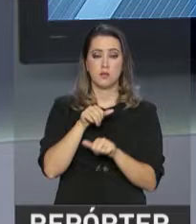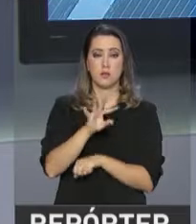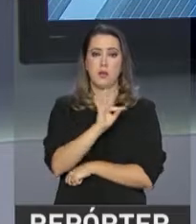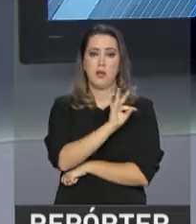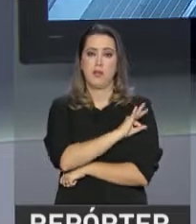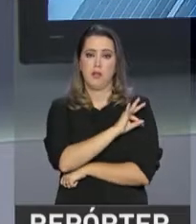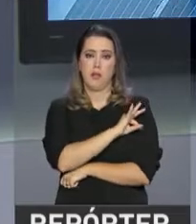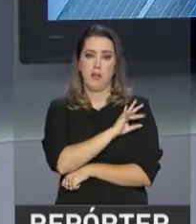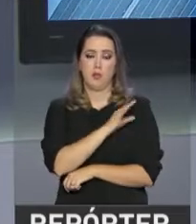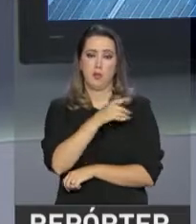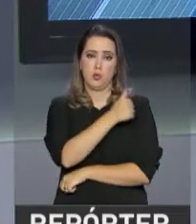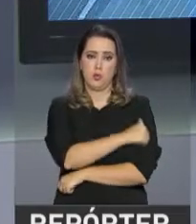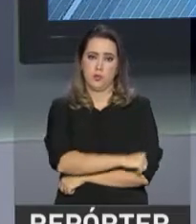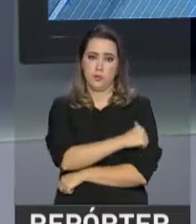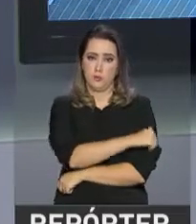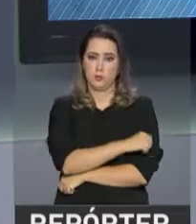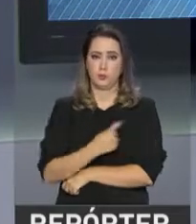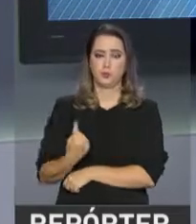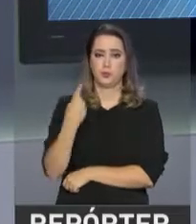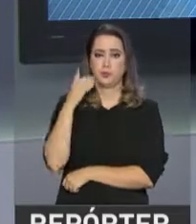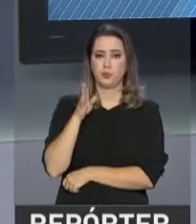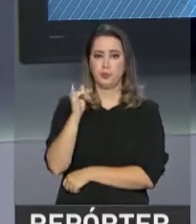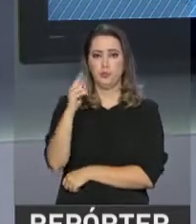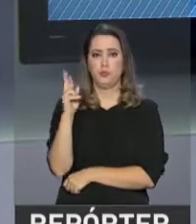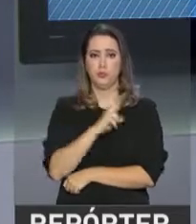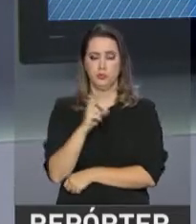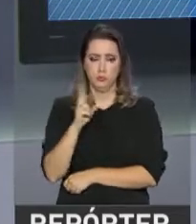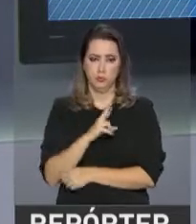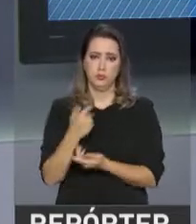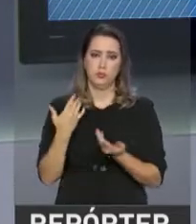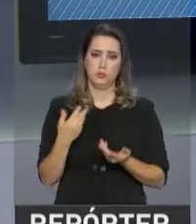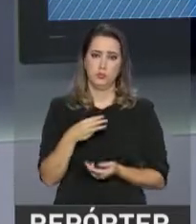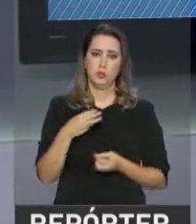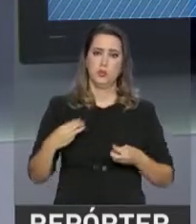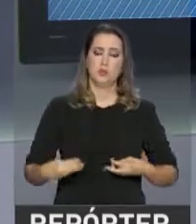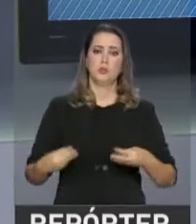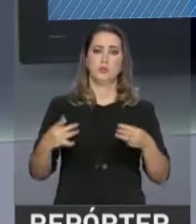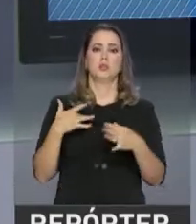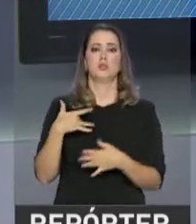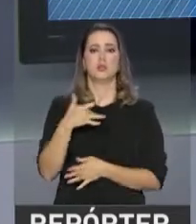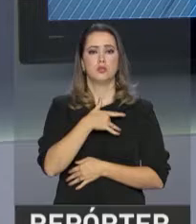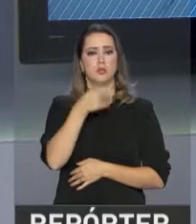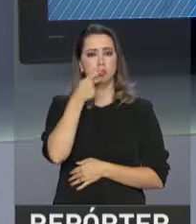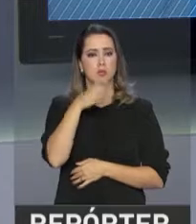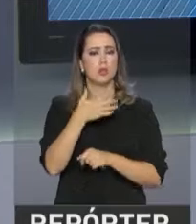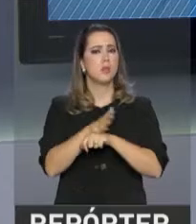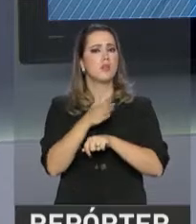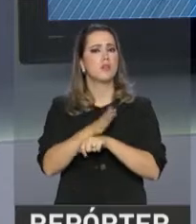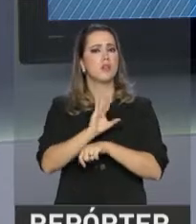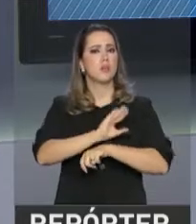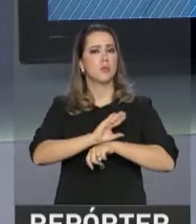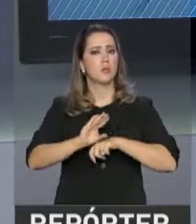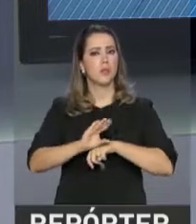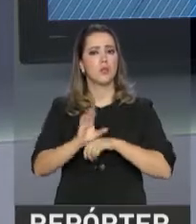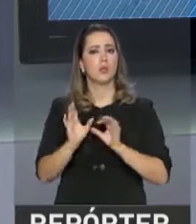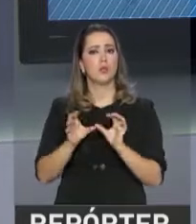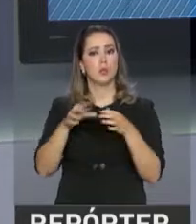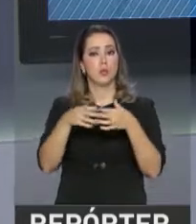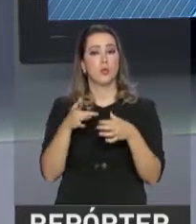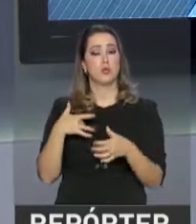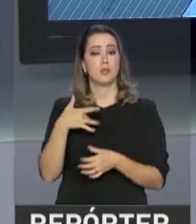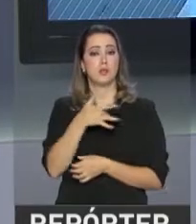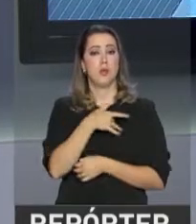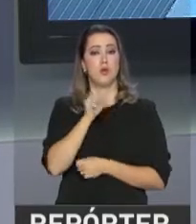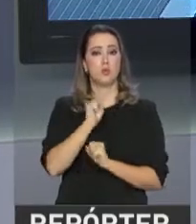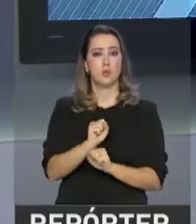será de mais de 1 bilhão de reais segundo o ministro da saúde ricardo barros com essa qualificação os agentes de saúde vão estar aptos